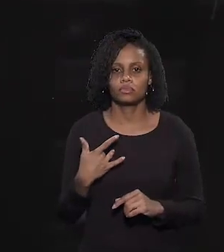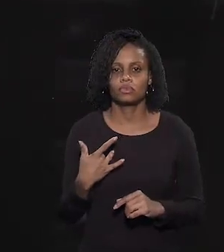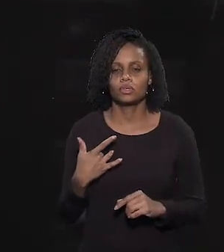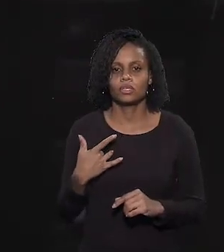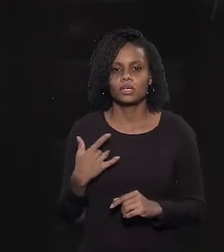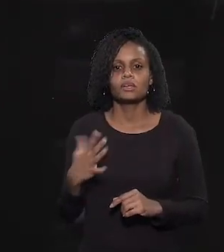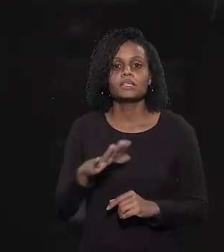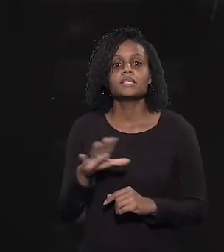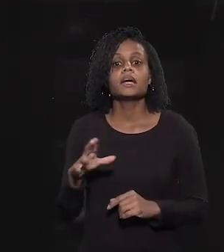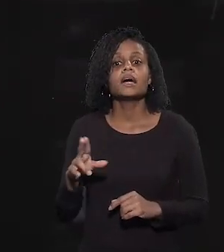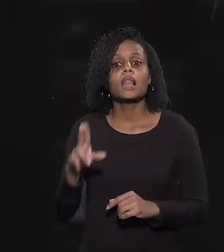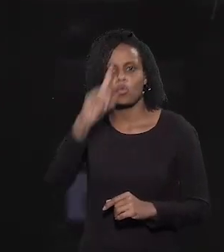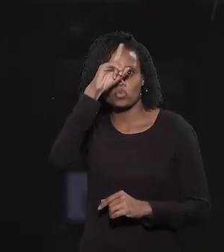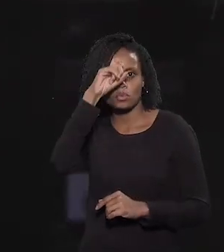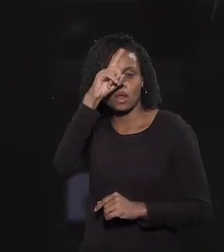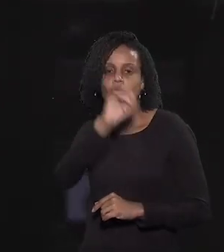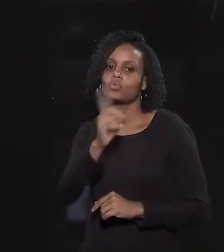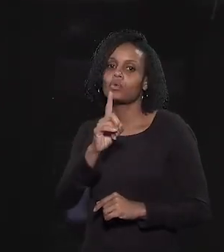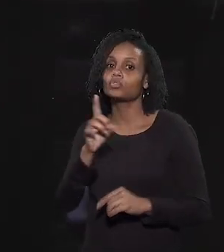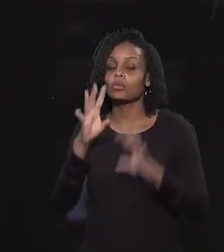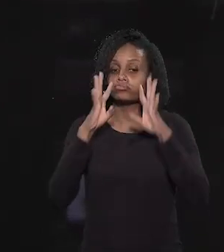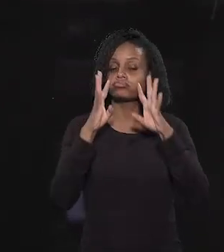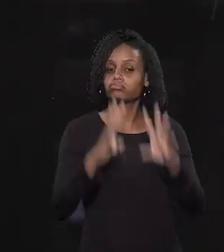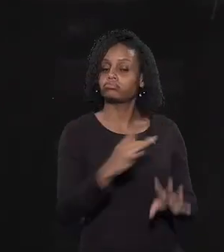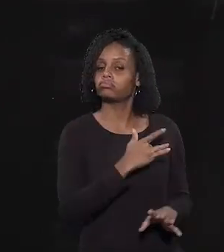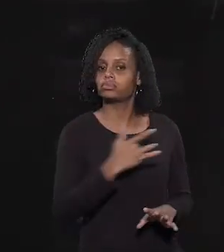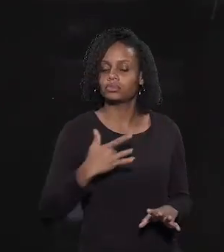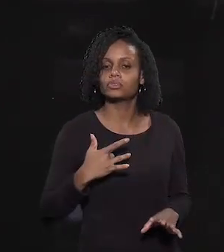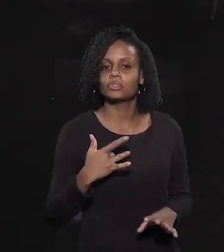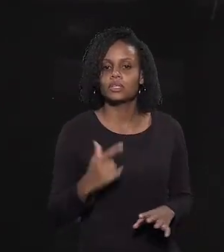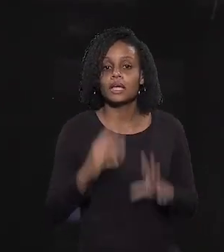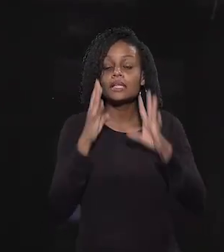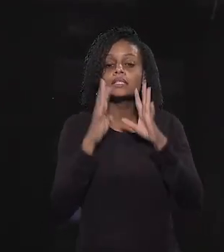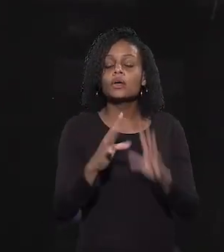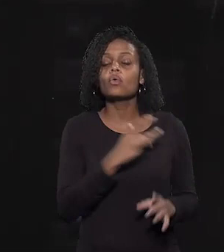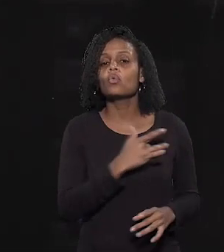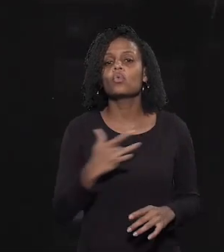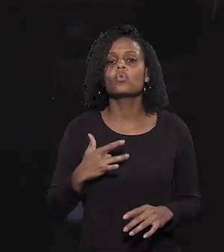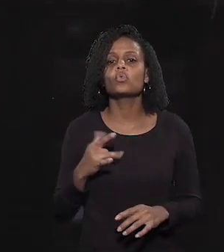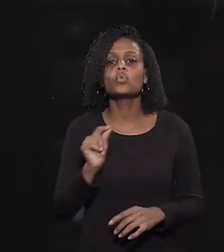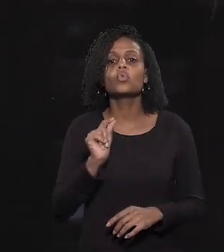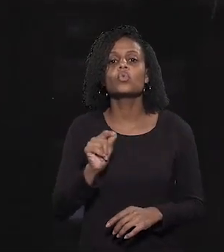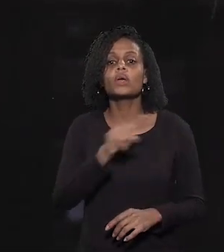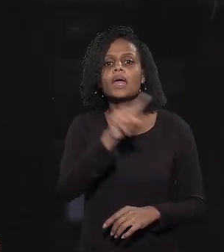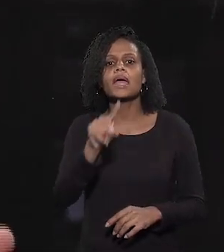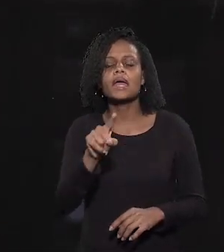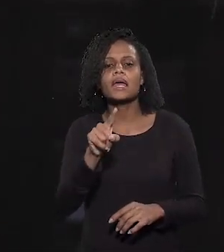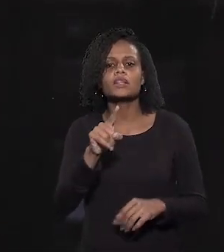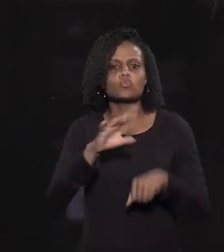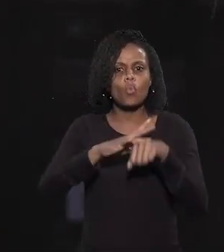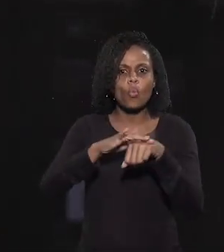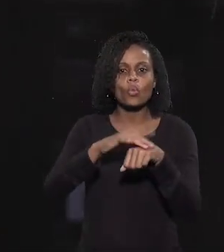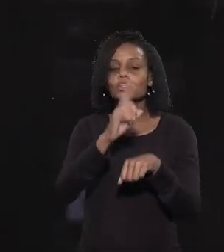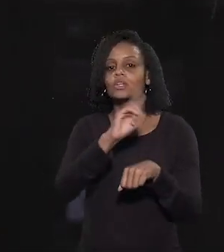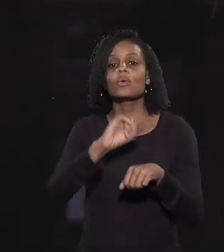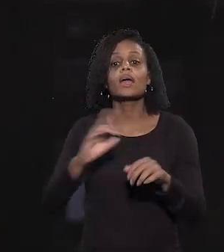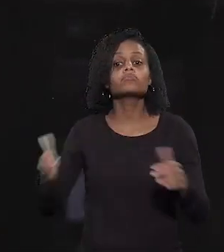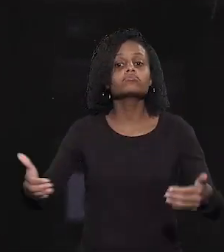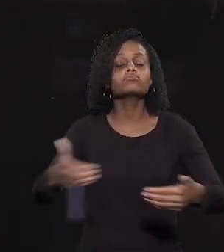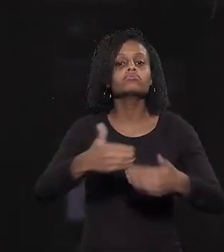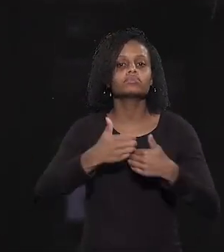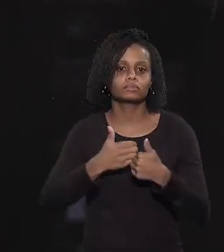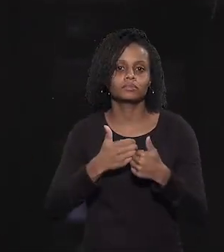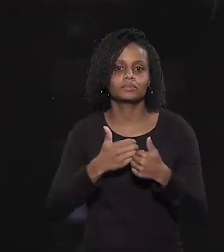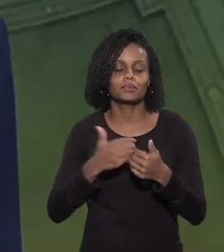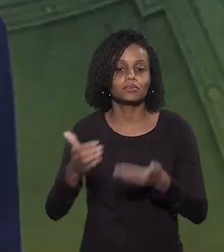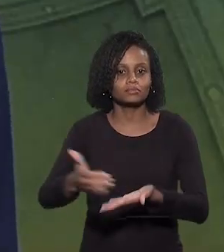saúde. Mas elas não são unidades de saúde, são de atenção à saúde. Por ser de atenção à saúde, eles não são pacientes, são